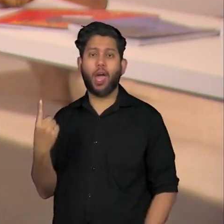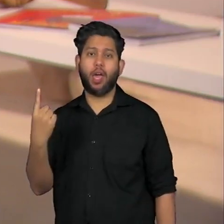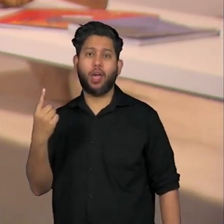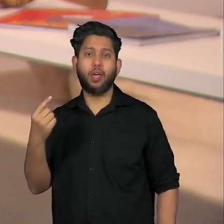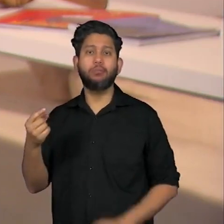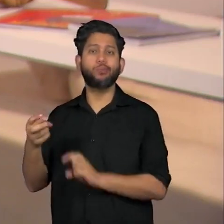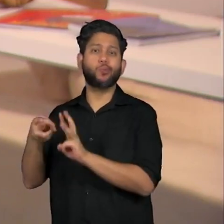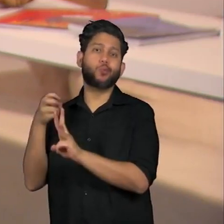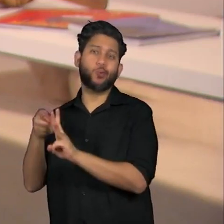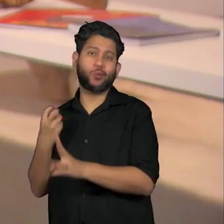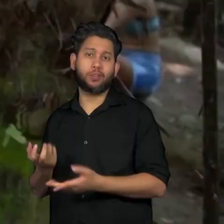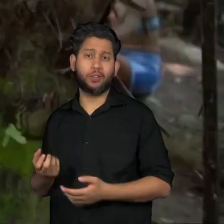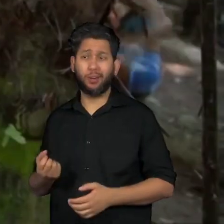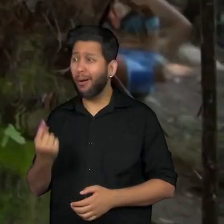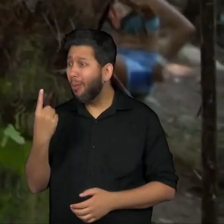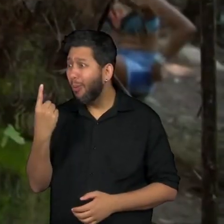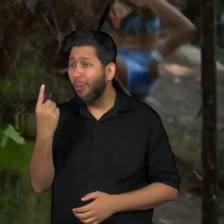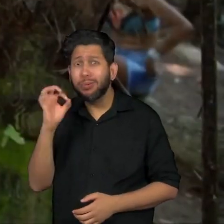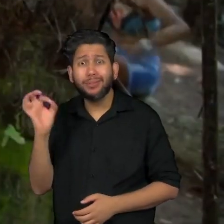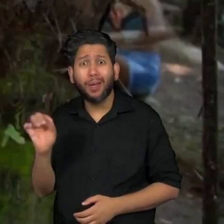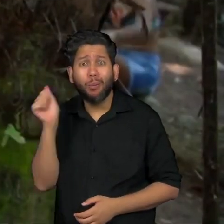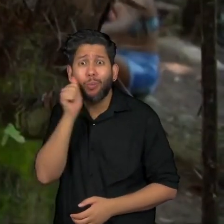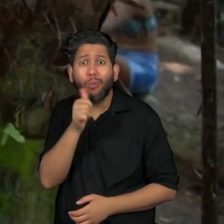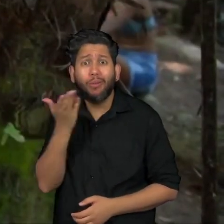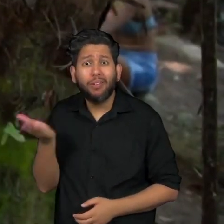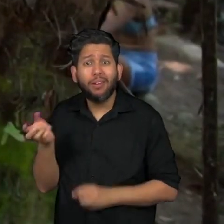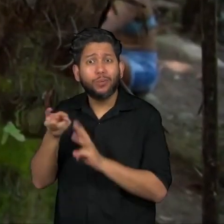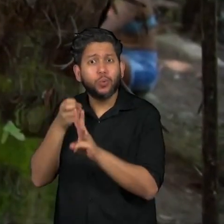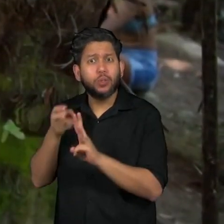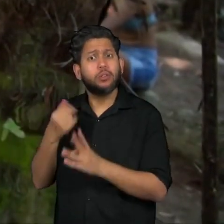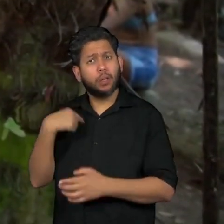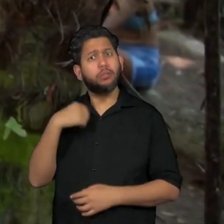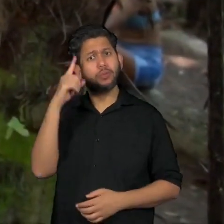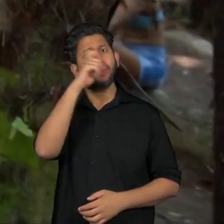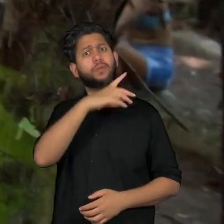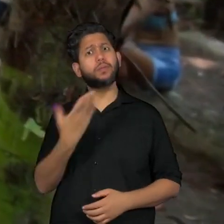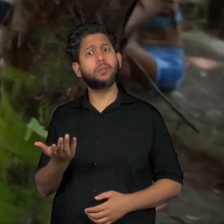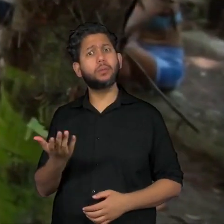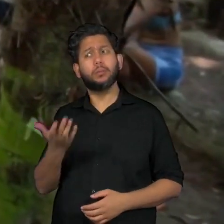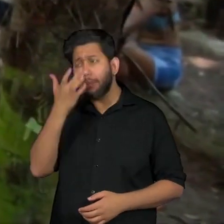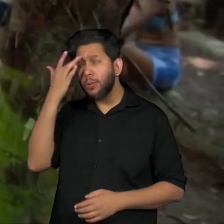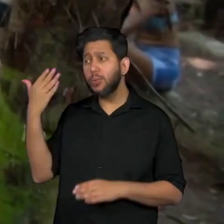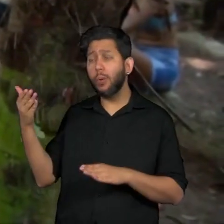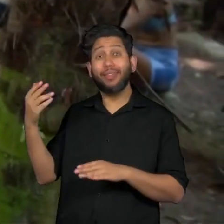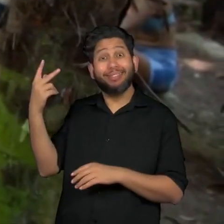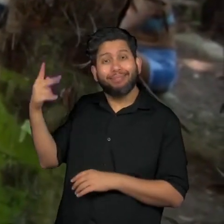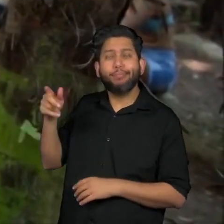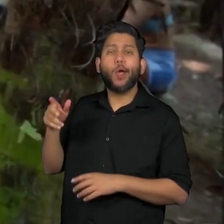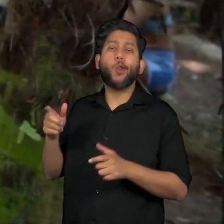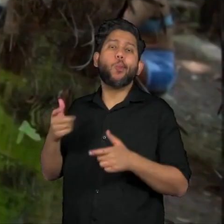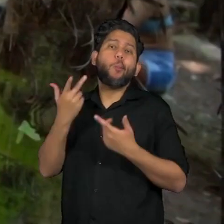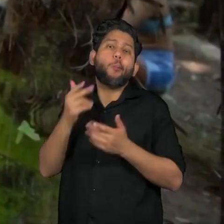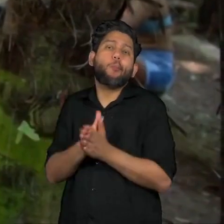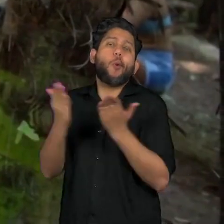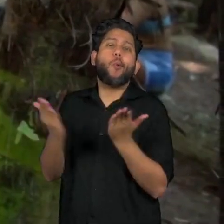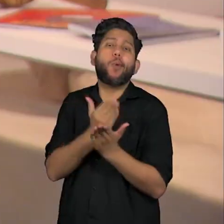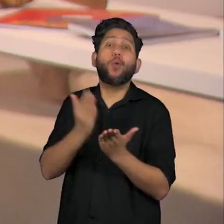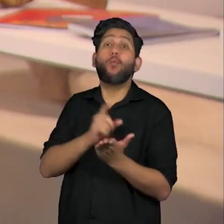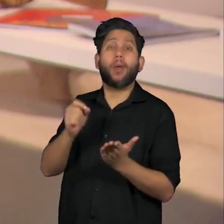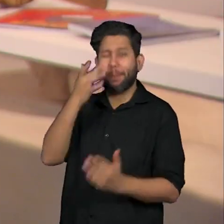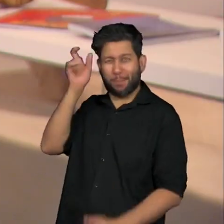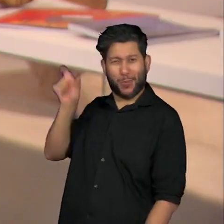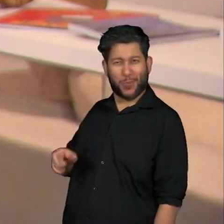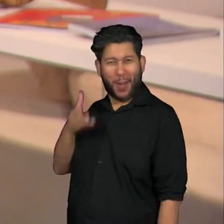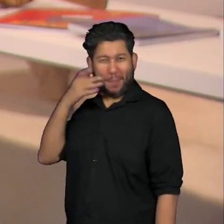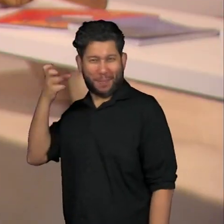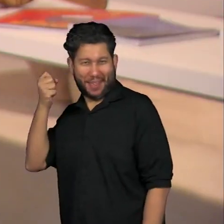mulheres. E nós queríamos provar que não. É difícil você ter um indígena contando a história de indígena. Às vezes era o branco falando do indígena. Então